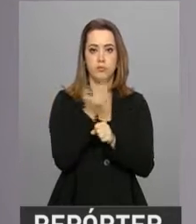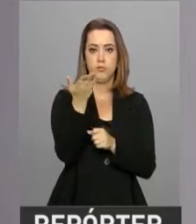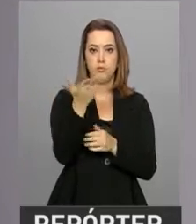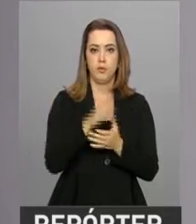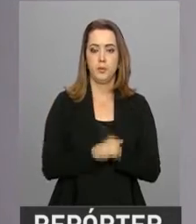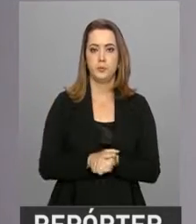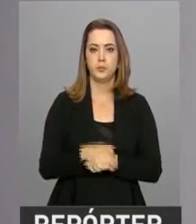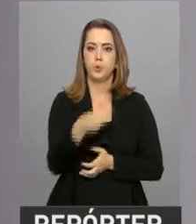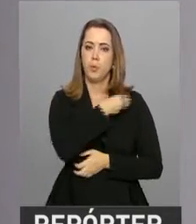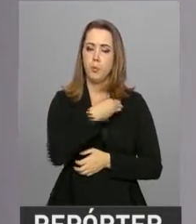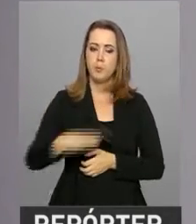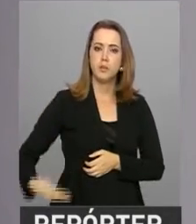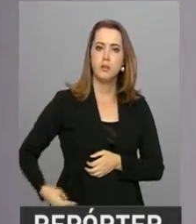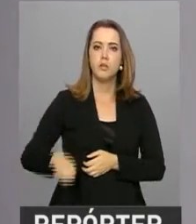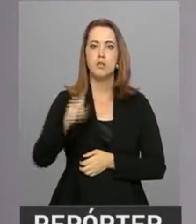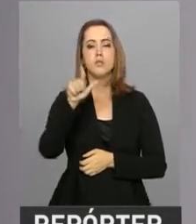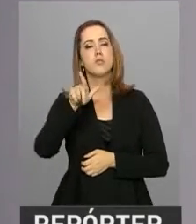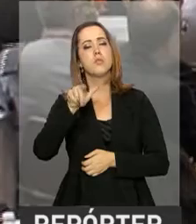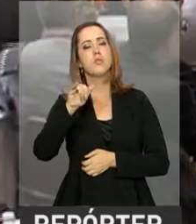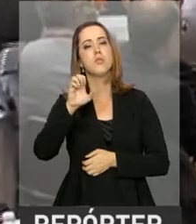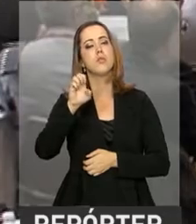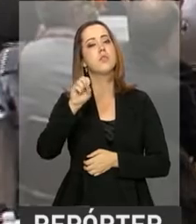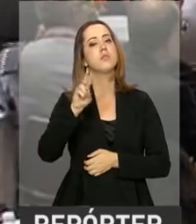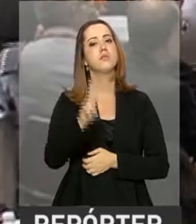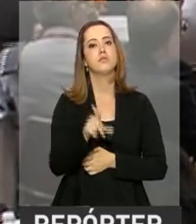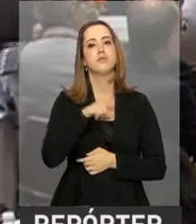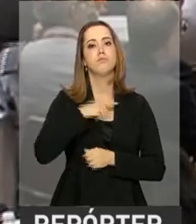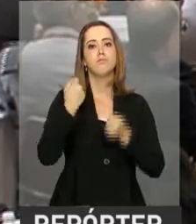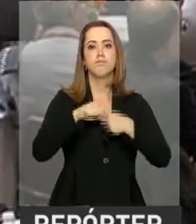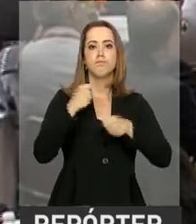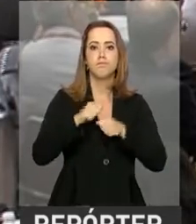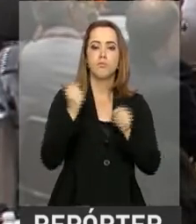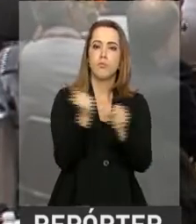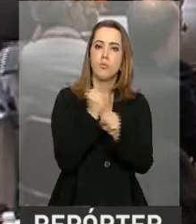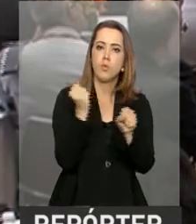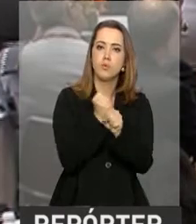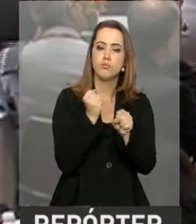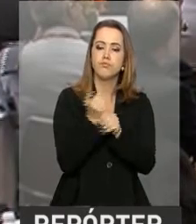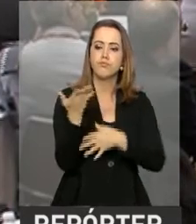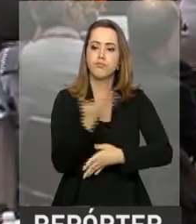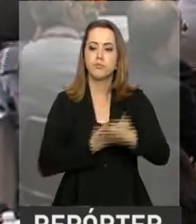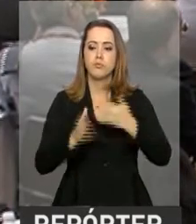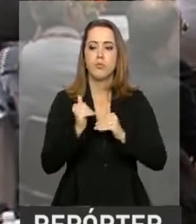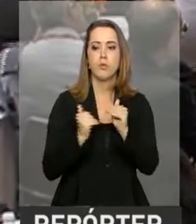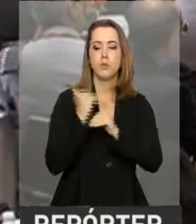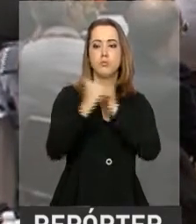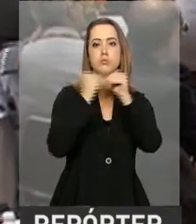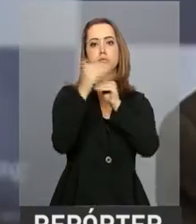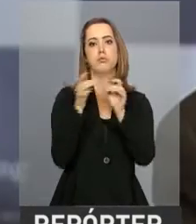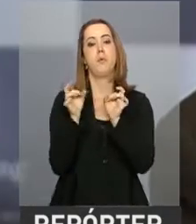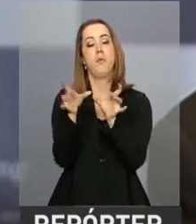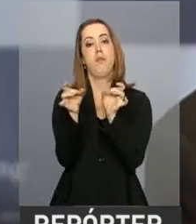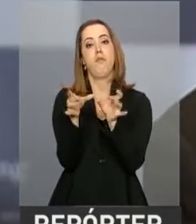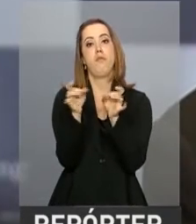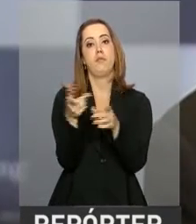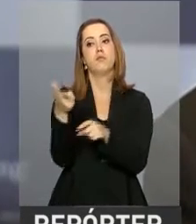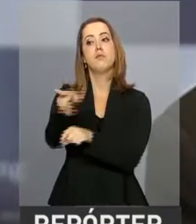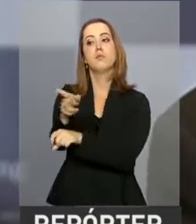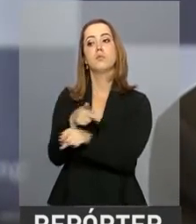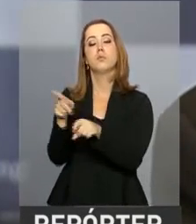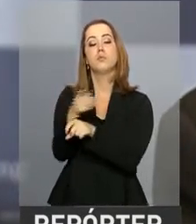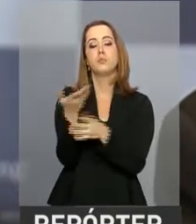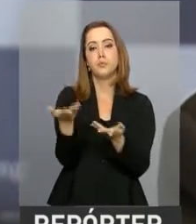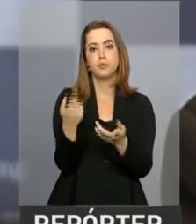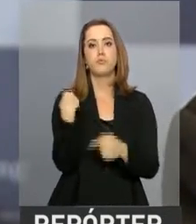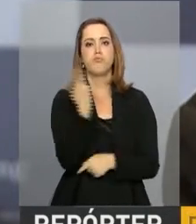O ministro Eliseu Padilha destacou que é preciso investir na infraestrutura logística para aumentar exportações. Nós temos